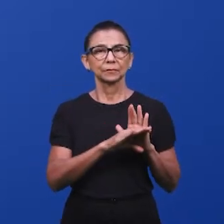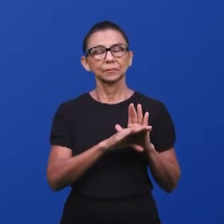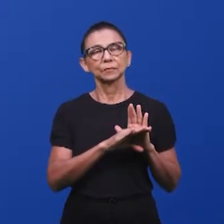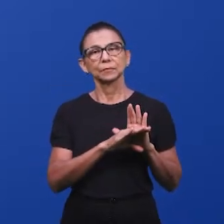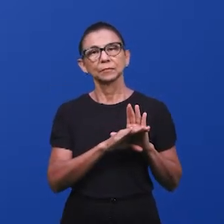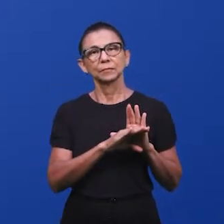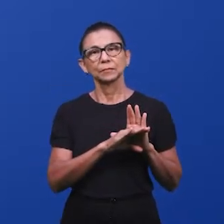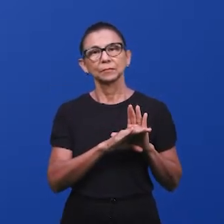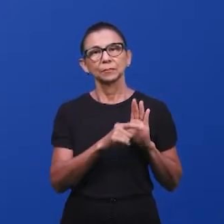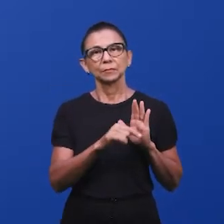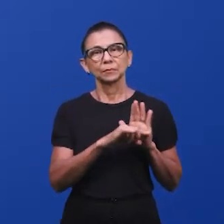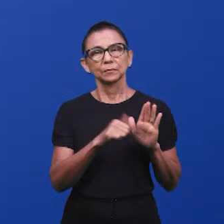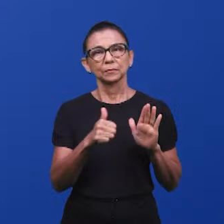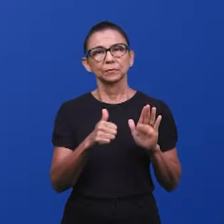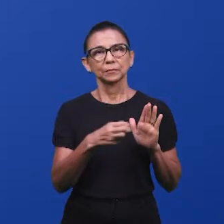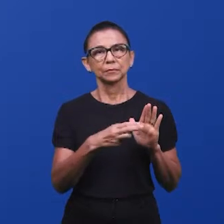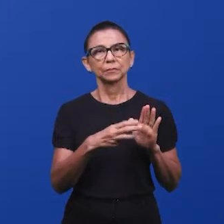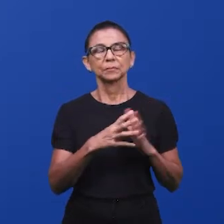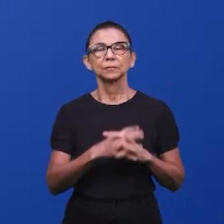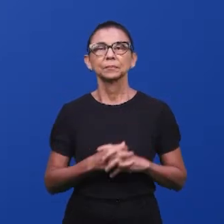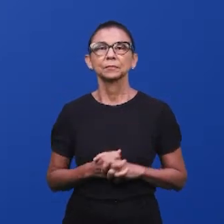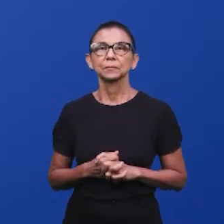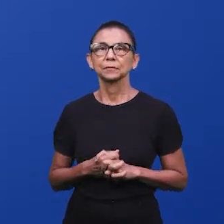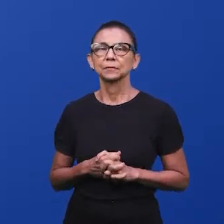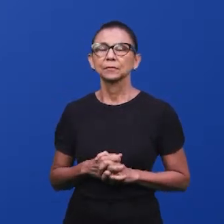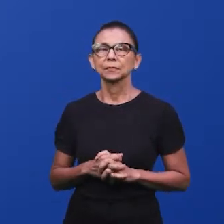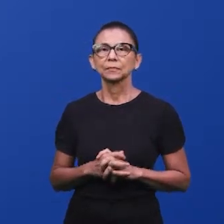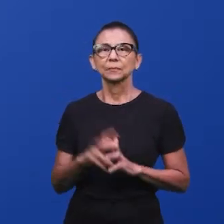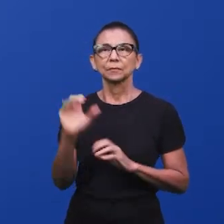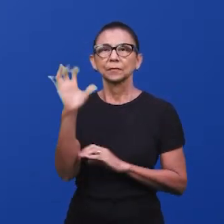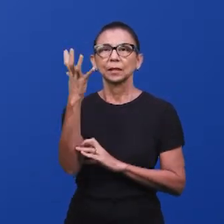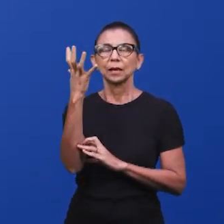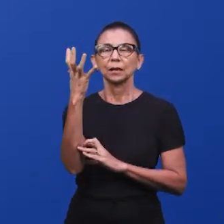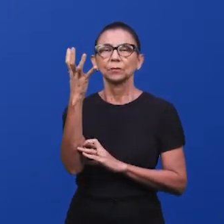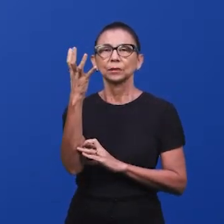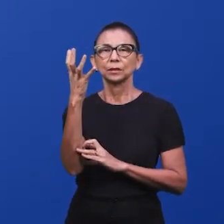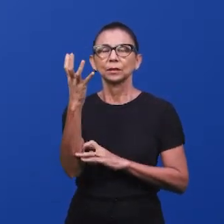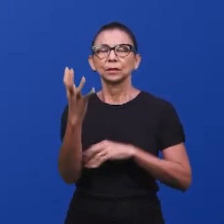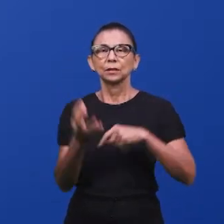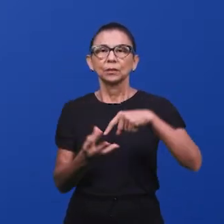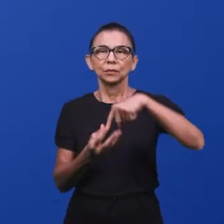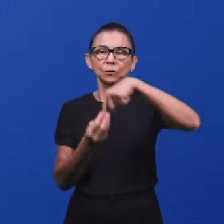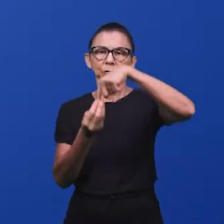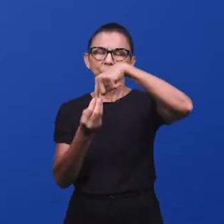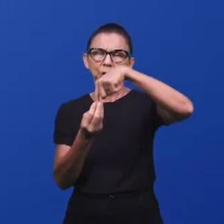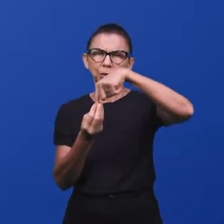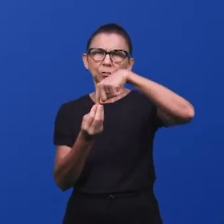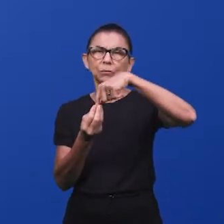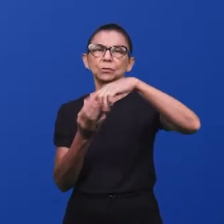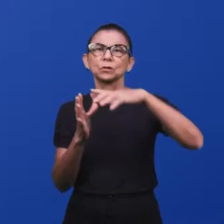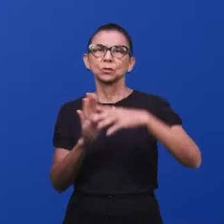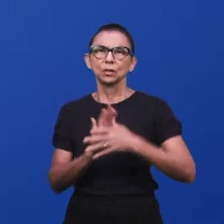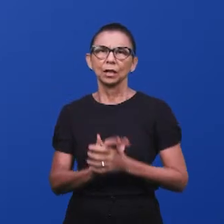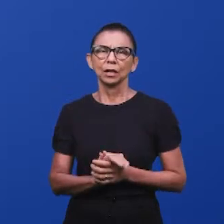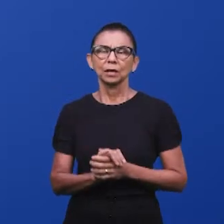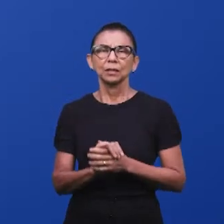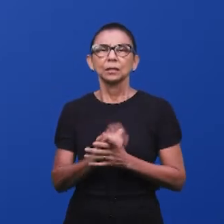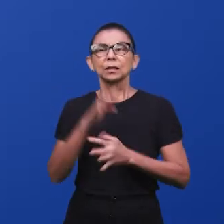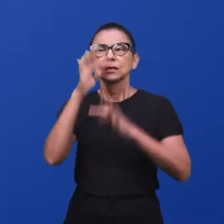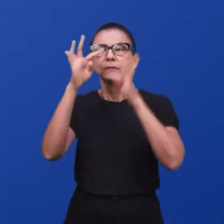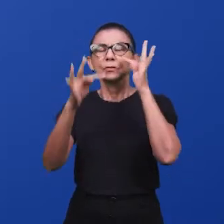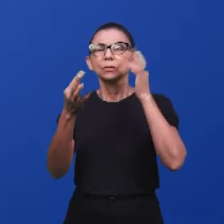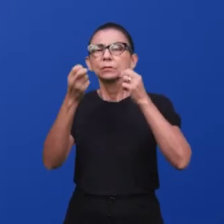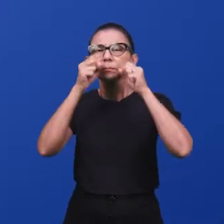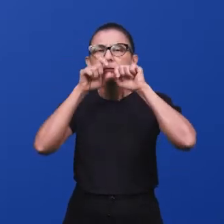Cantares 2:13, que diz assim: a figueira já deu seus figuinhos, e as vides em flor exalam o seu